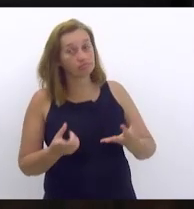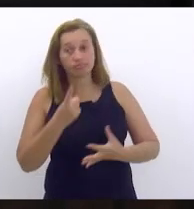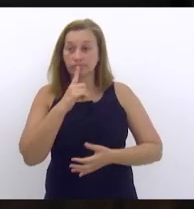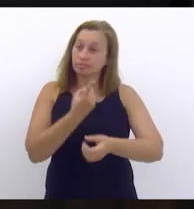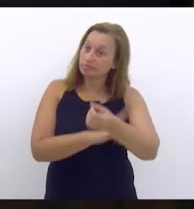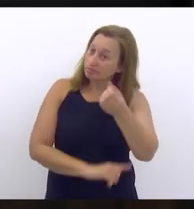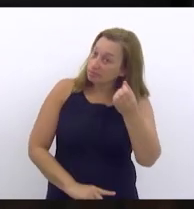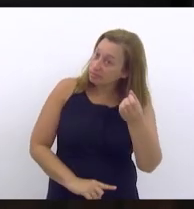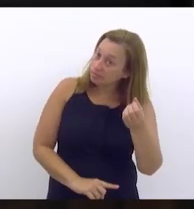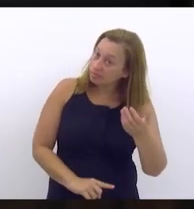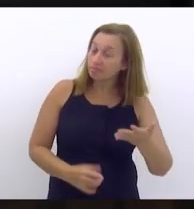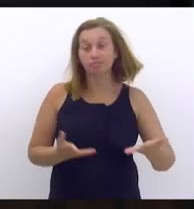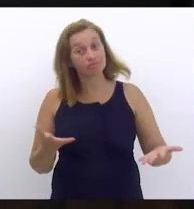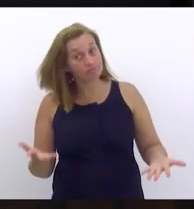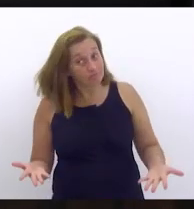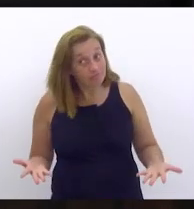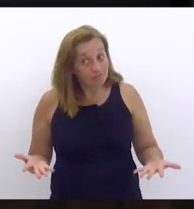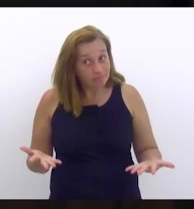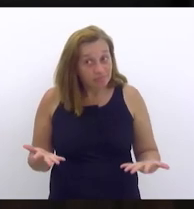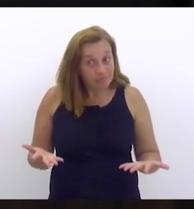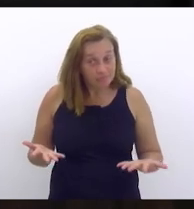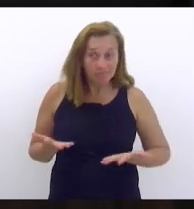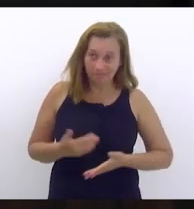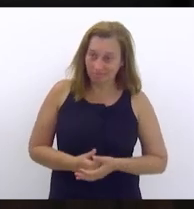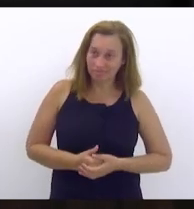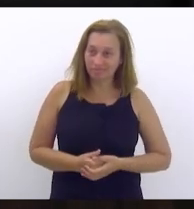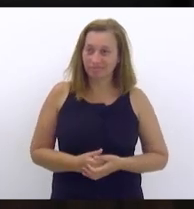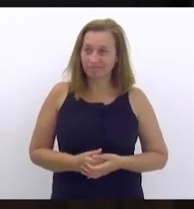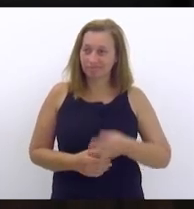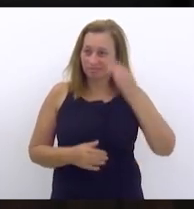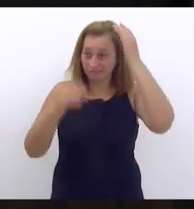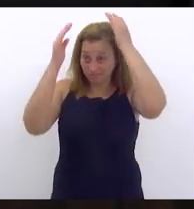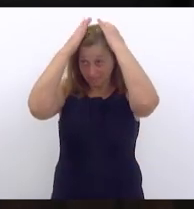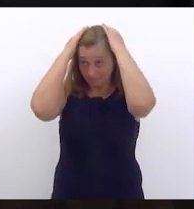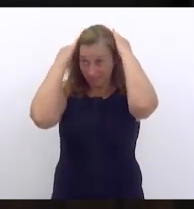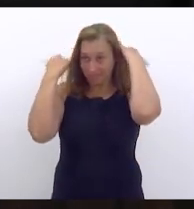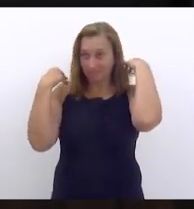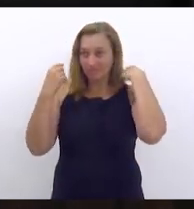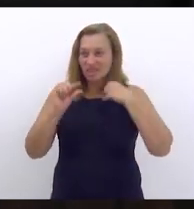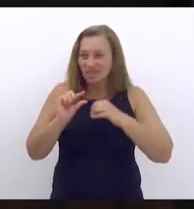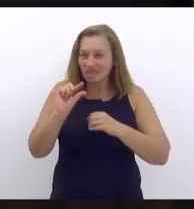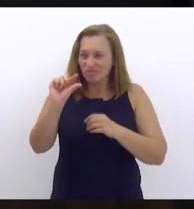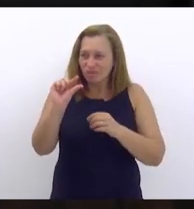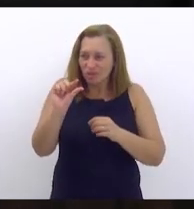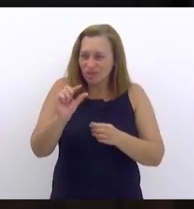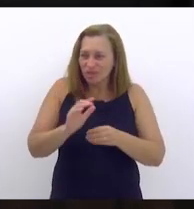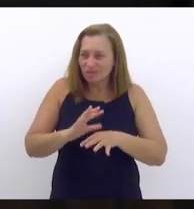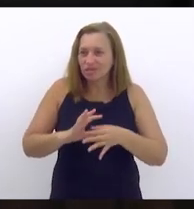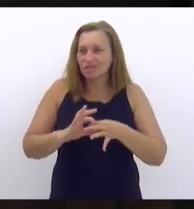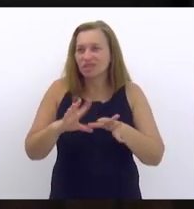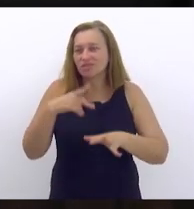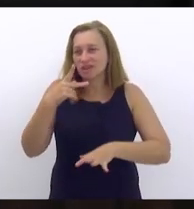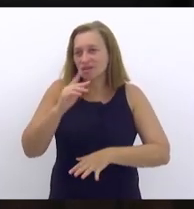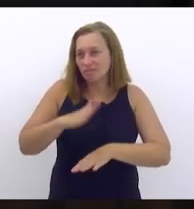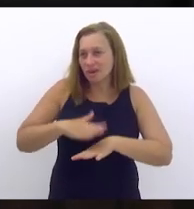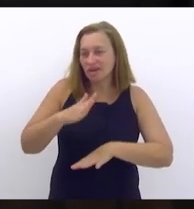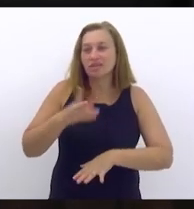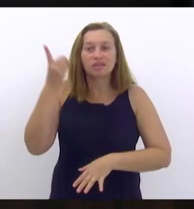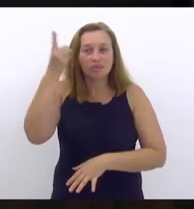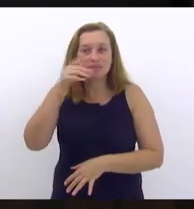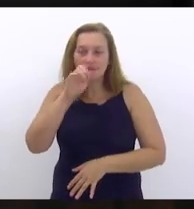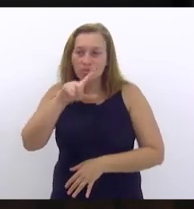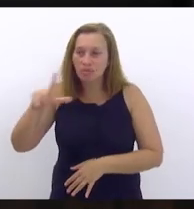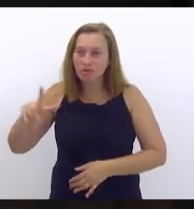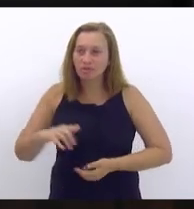sangue, a gente até admite um pouco mais. Deputado Felipe